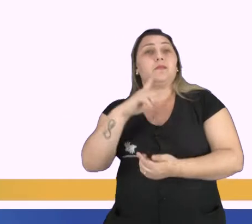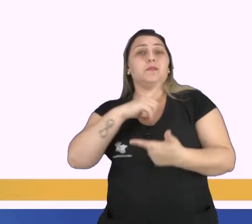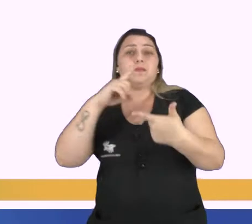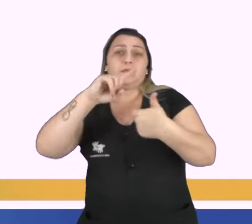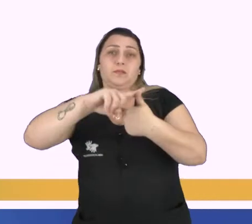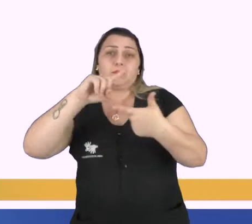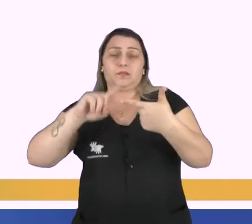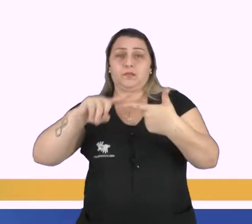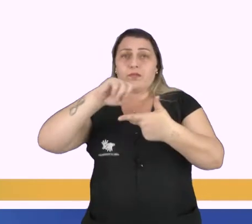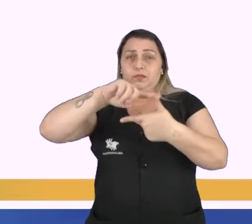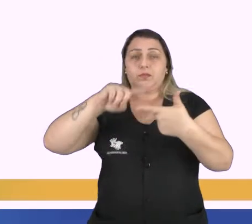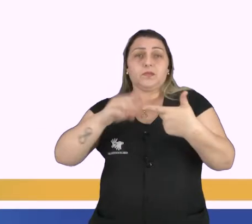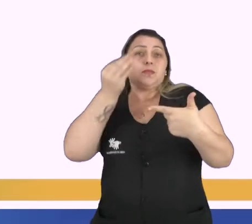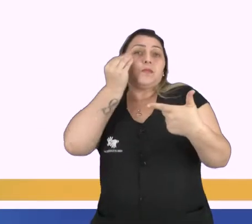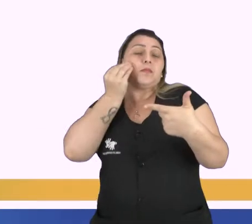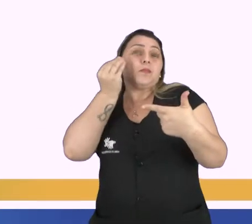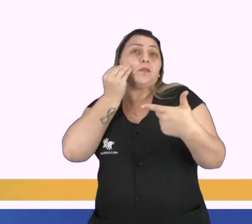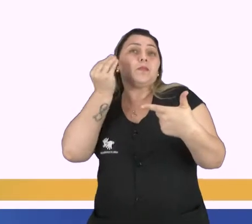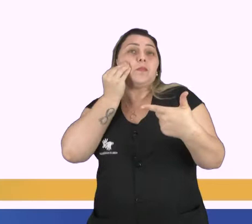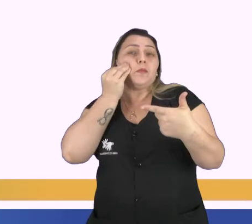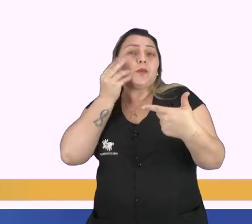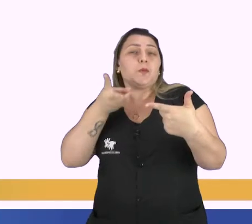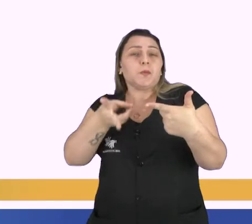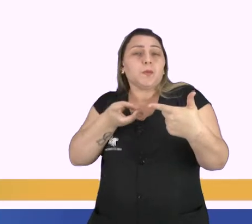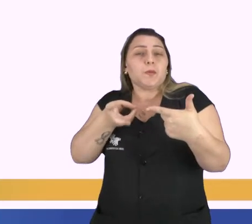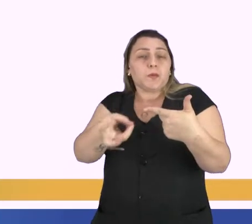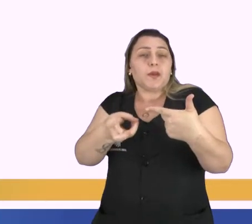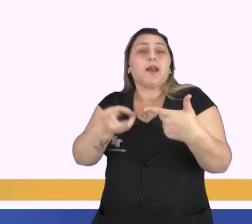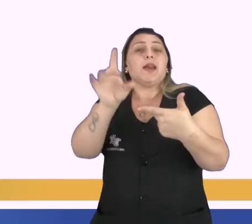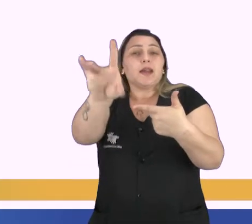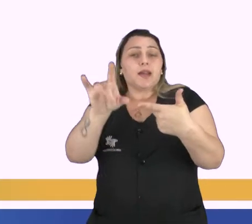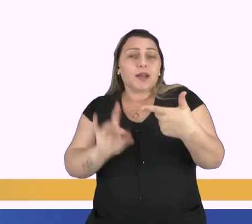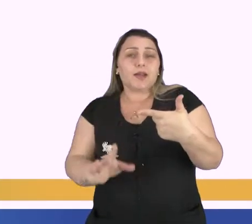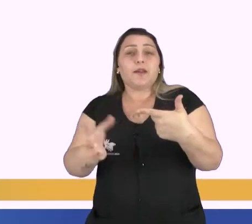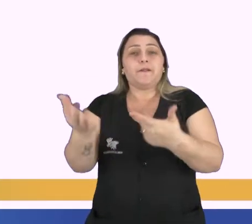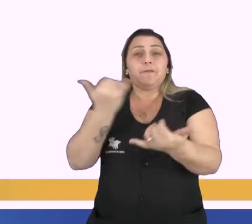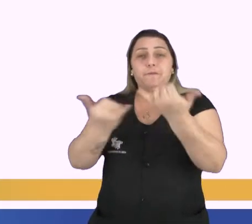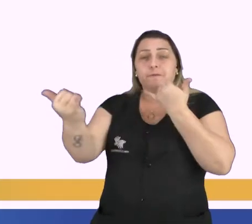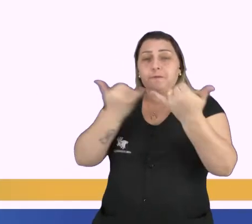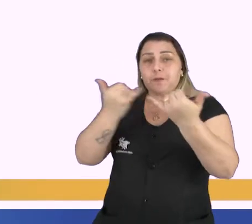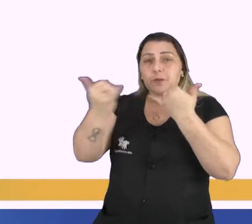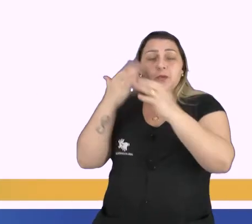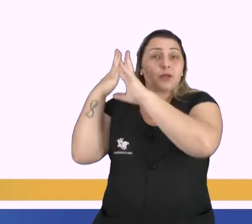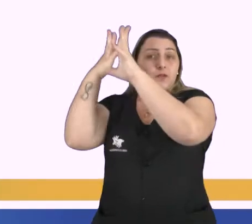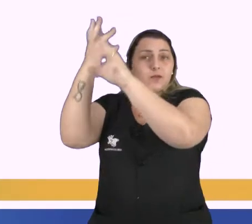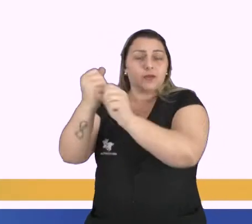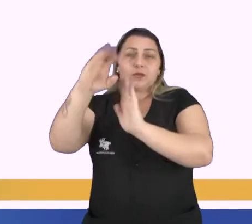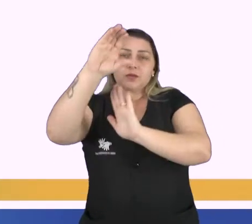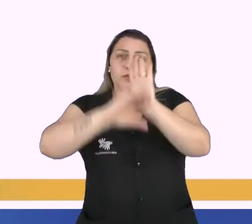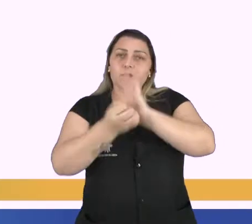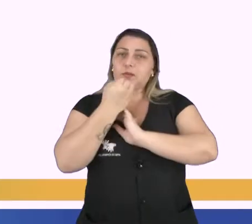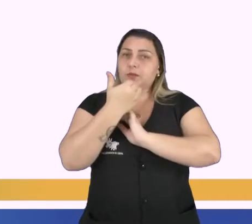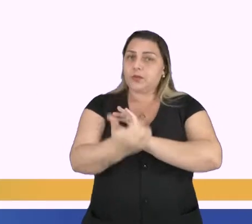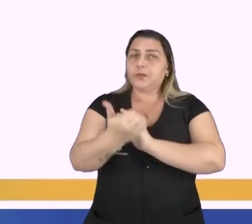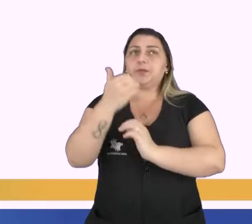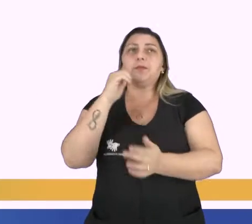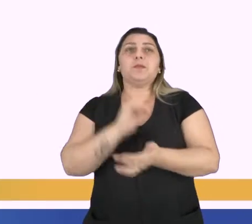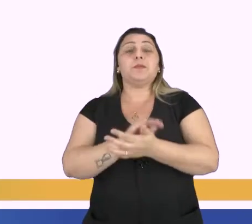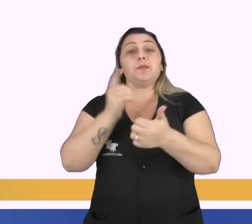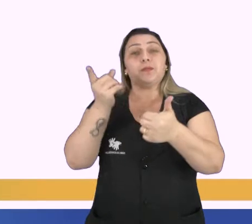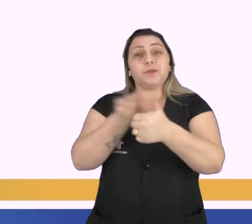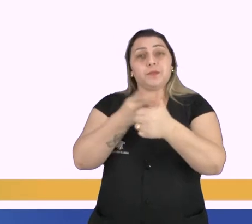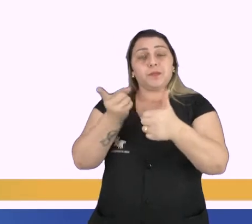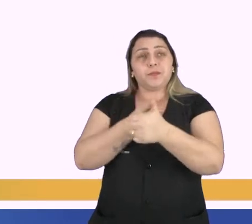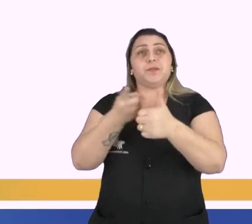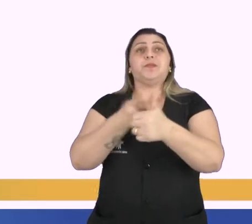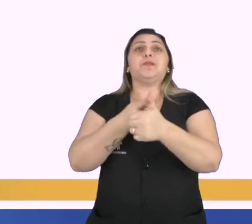duas questões, tá? Vamos tentar explorar ao máximo cada questão para tirar o máximo de informações e revisar o conteúdo, tá bom? A questão número 1 é